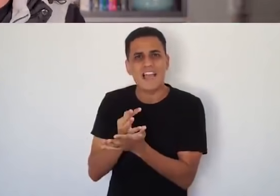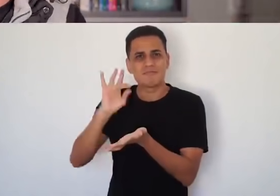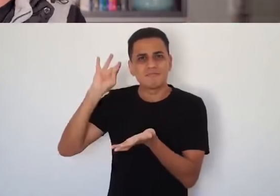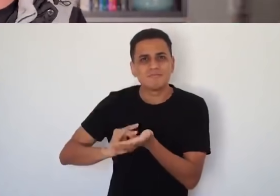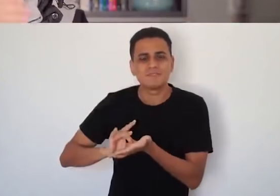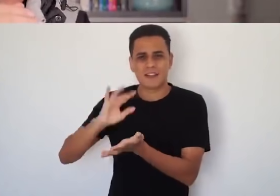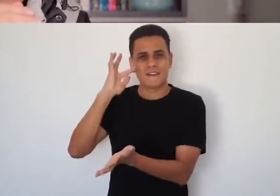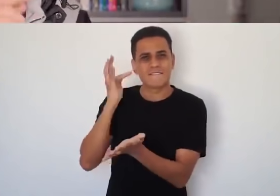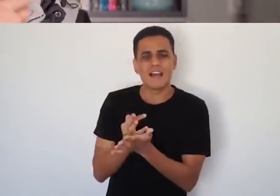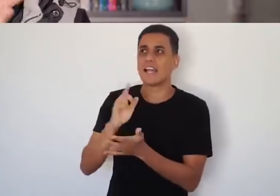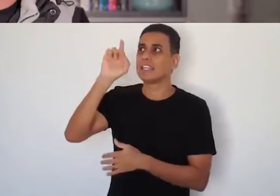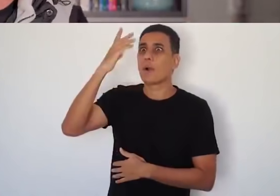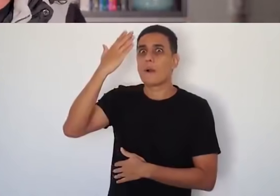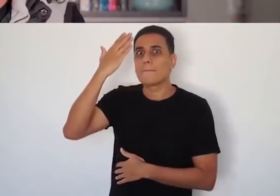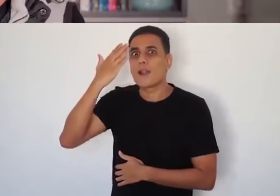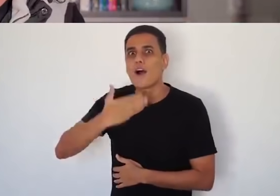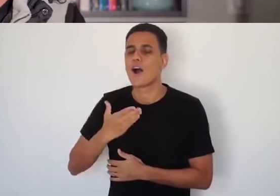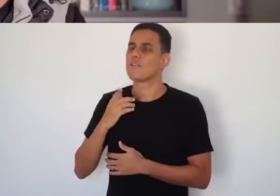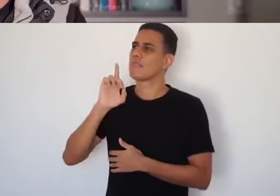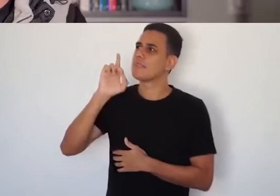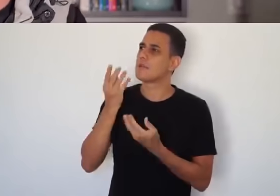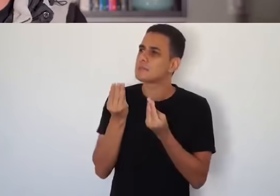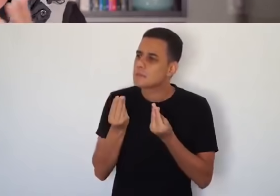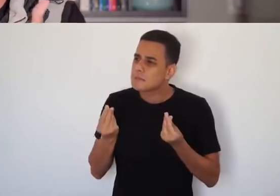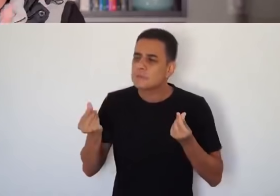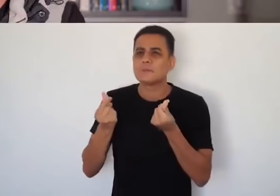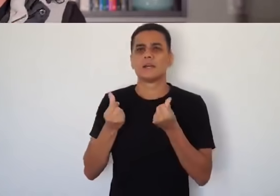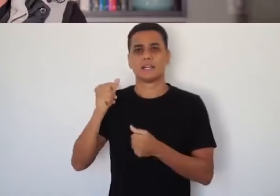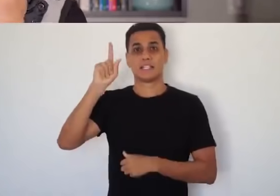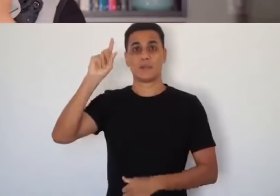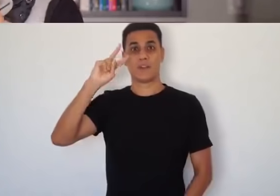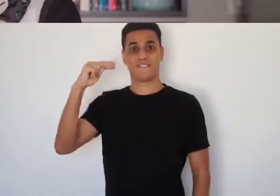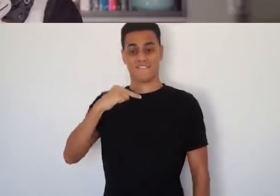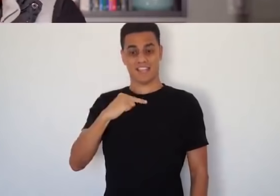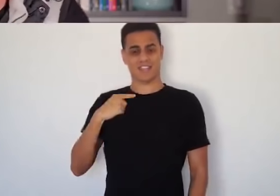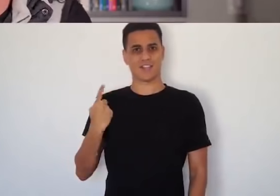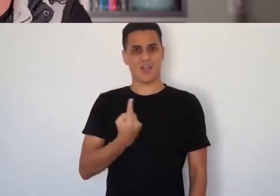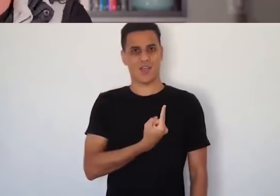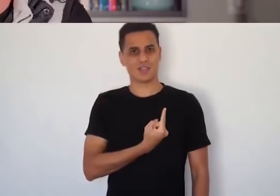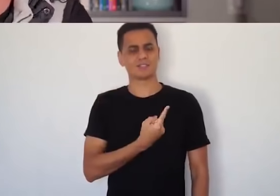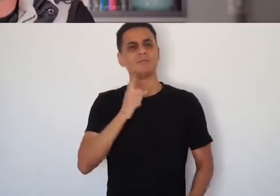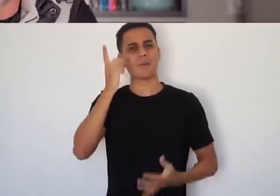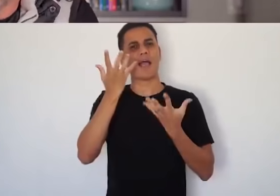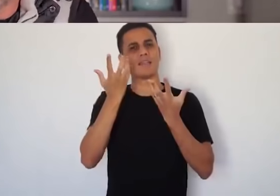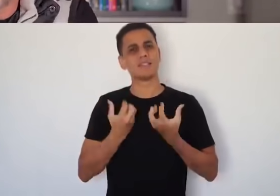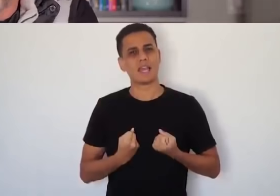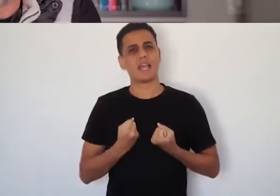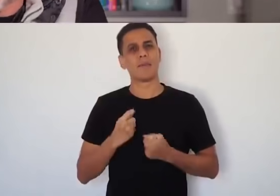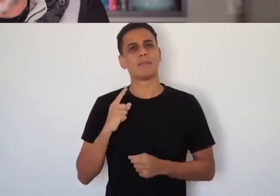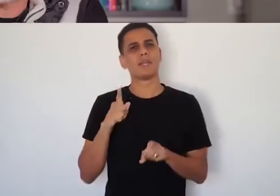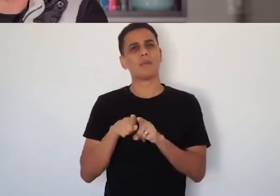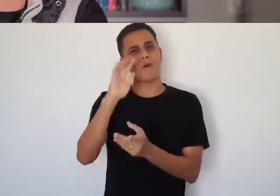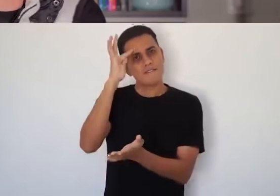exemplo, que essa fé, que é coerente com a obra, ela se manifesta, por exemplo, pelas nossas palavras. Ou seja,